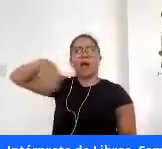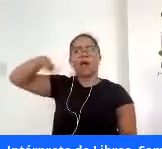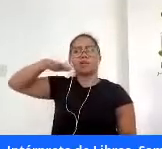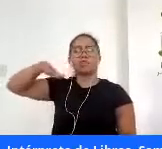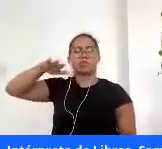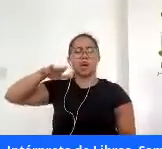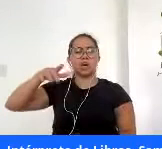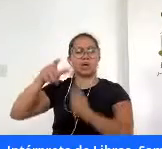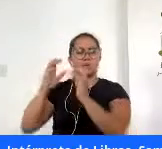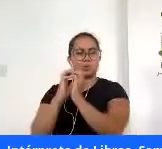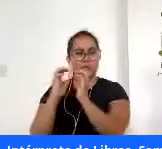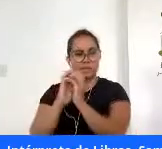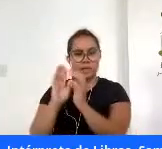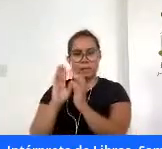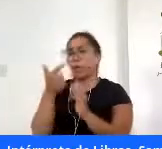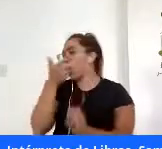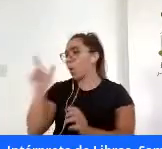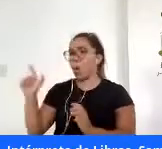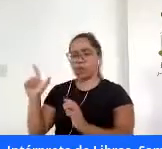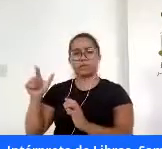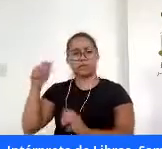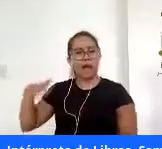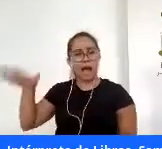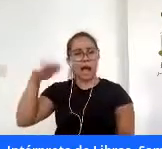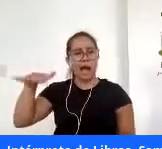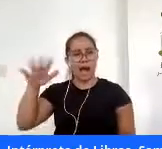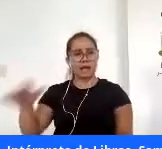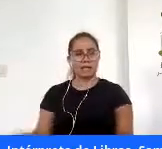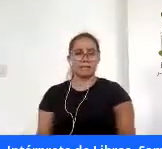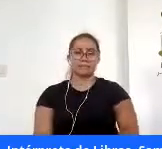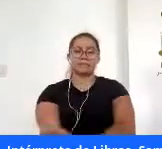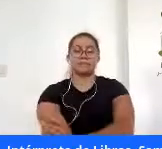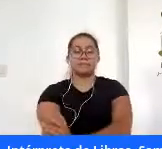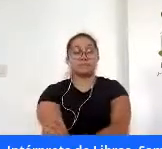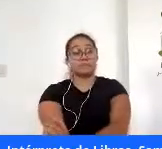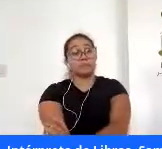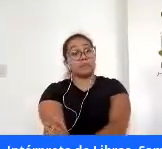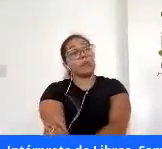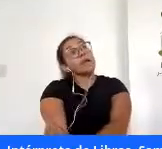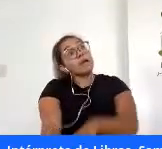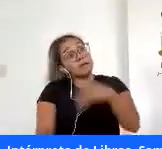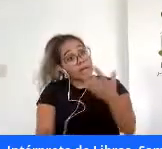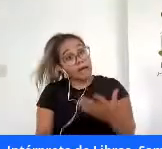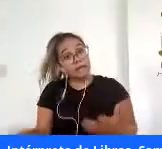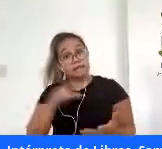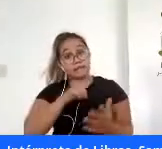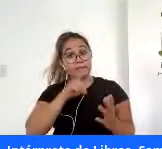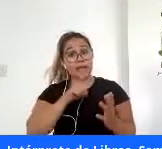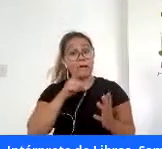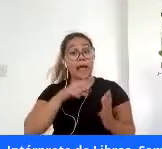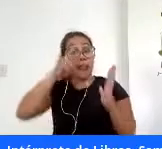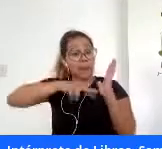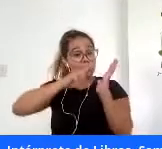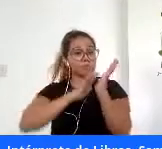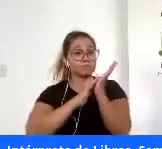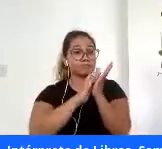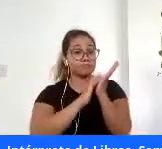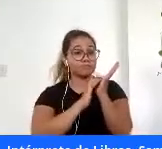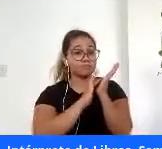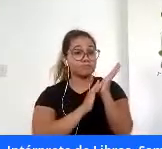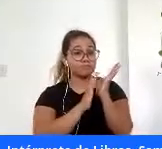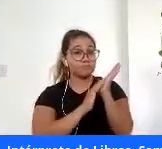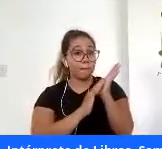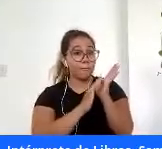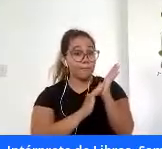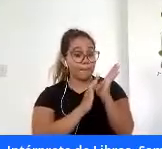área, de preferência similar ao sentido da visão. E aí que entra a leitura de Braille. Então, quando uma pessoa que perde o